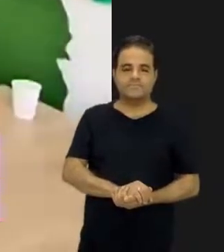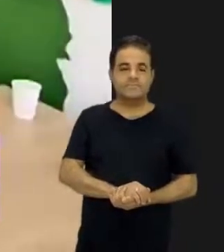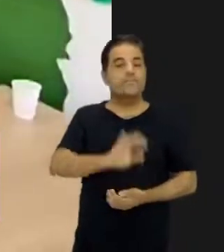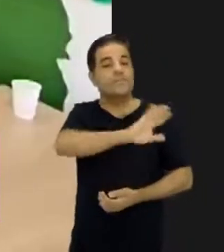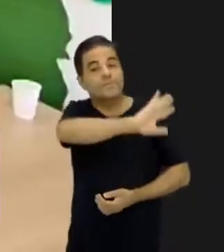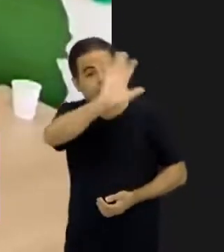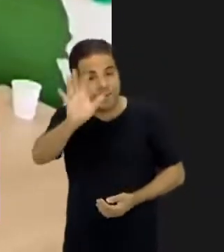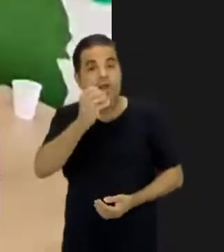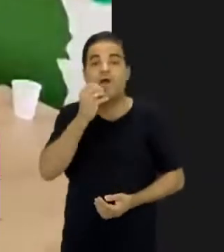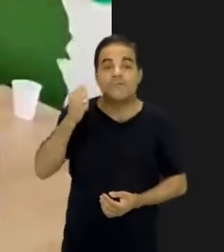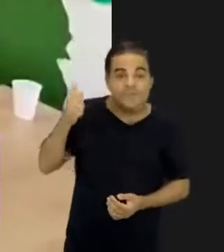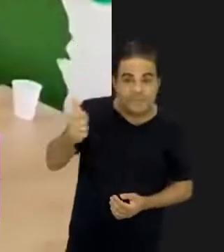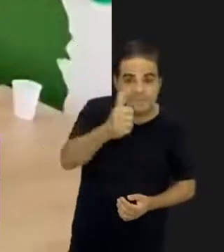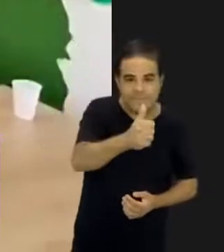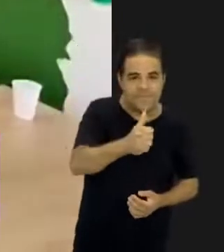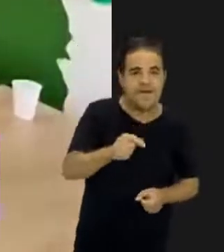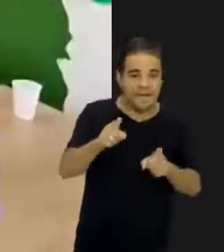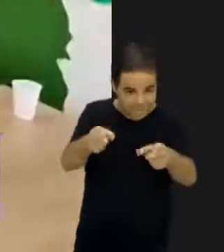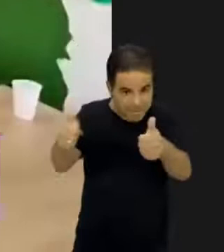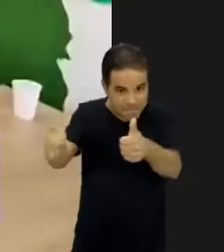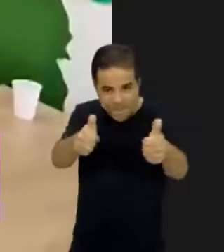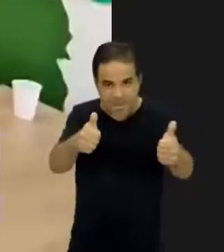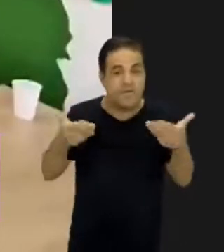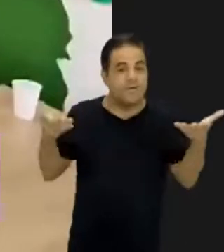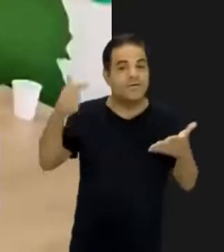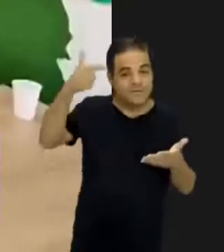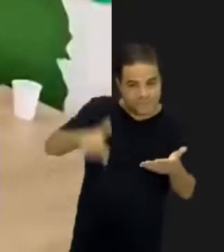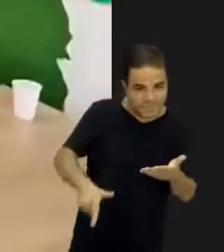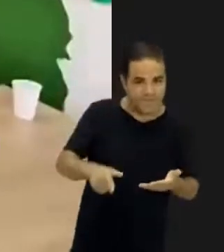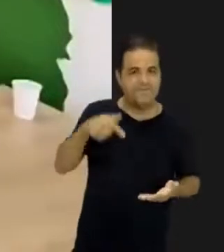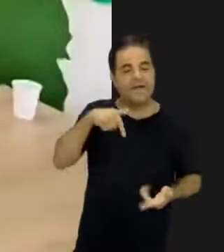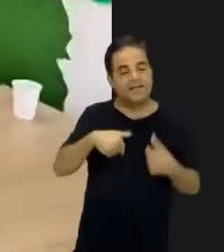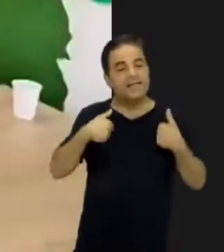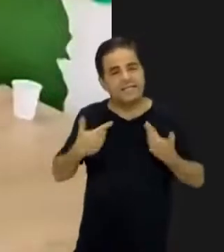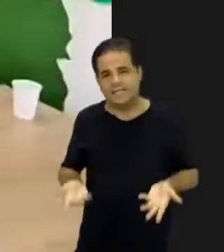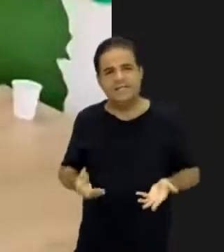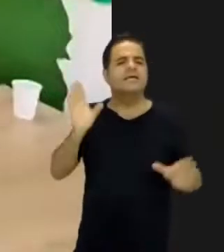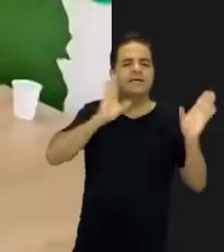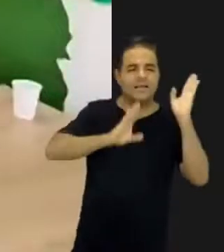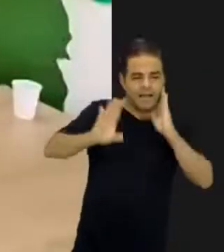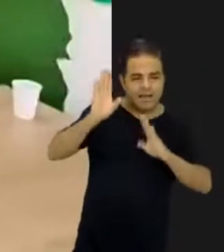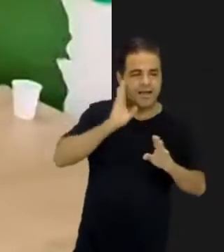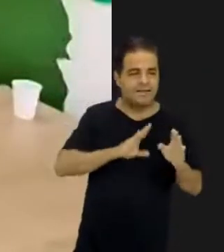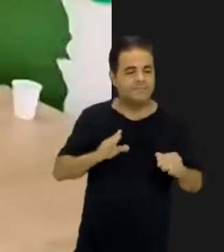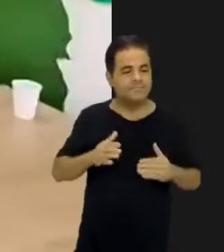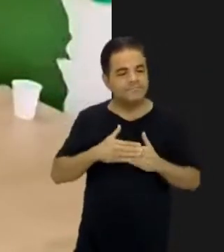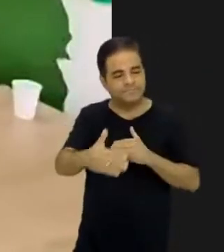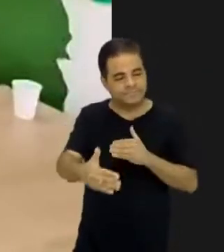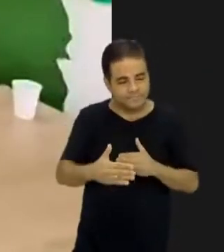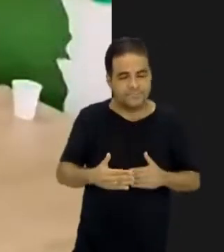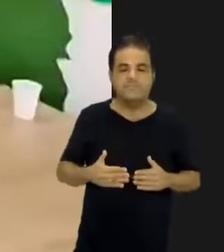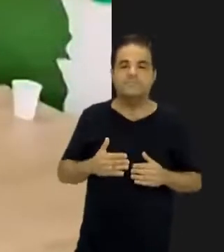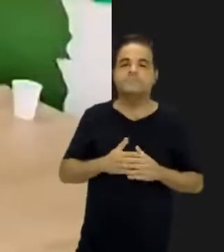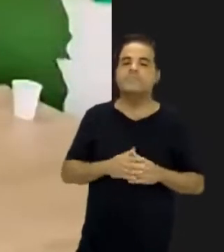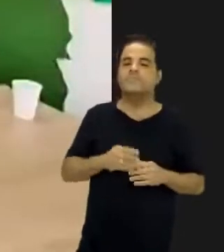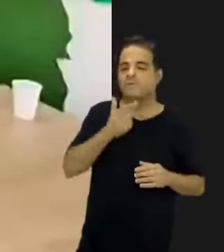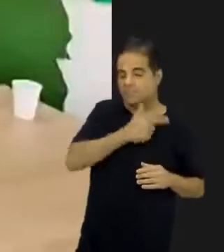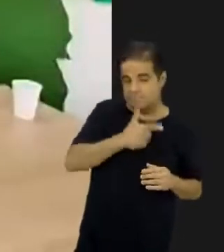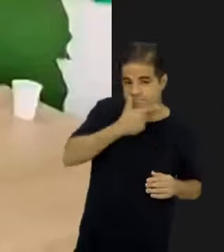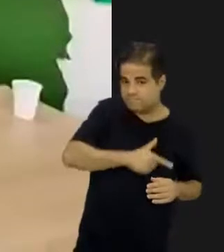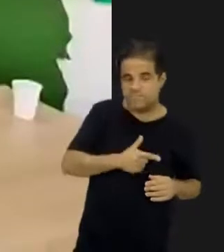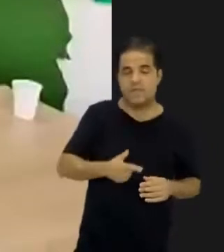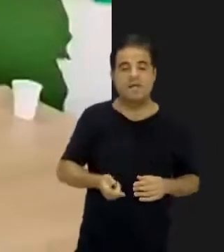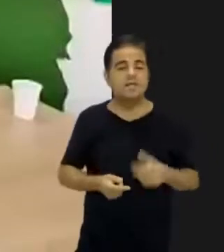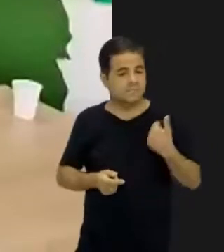Olá, pessoal, tudo bem? Como é que vocês estão? Olha eu aqui novamente. Mas que legal esse Tinkercad, né? Você consegue